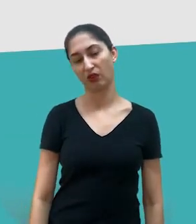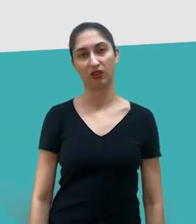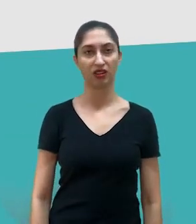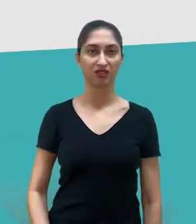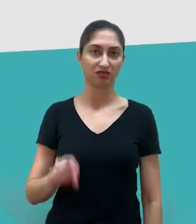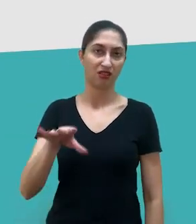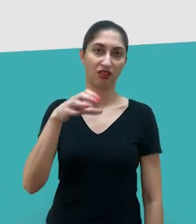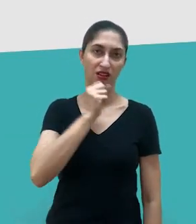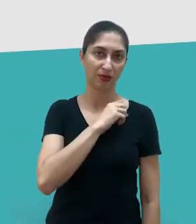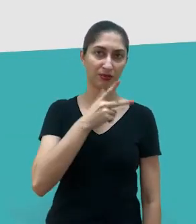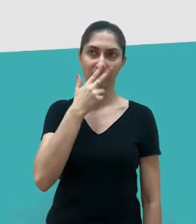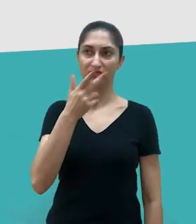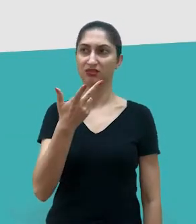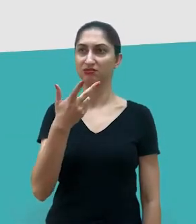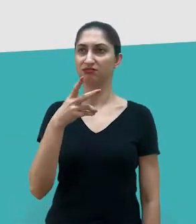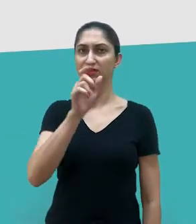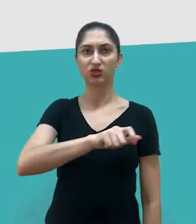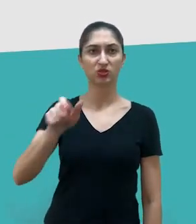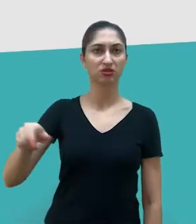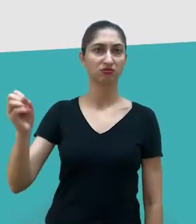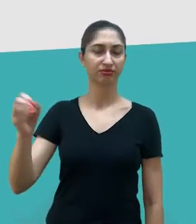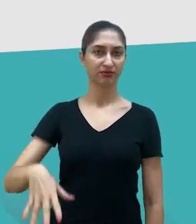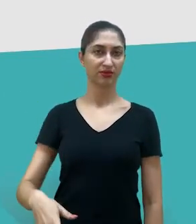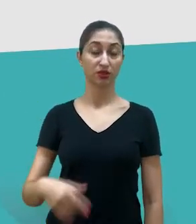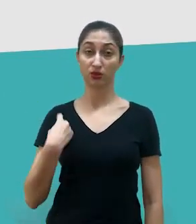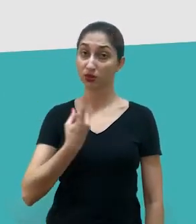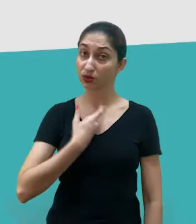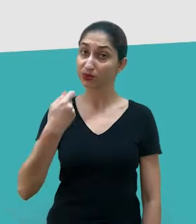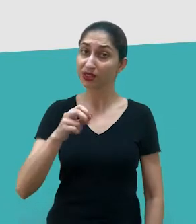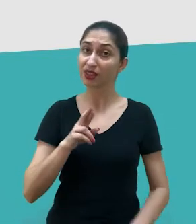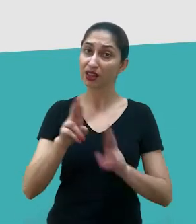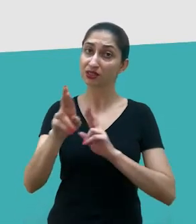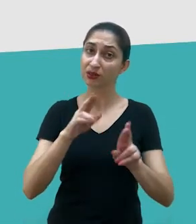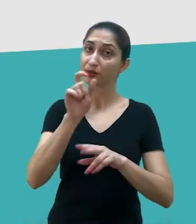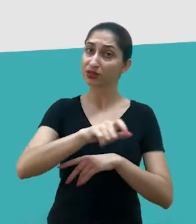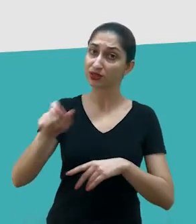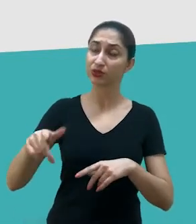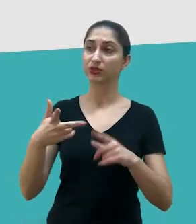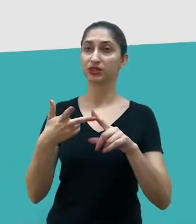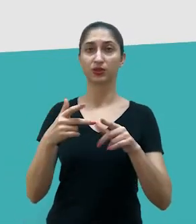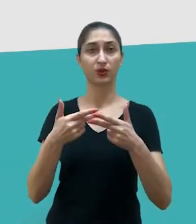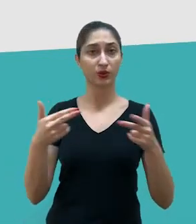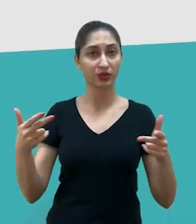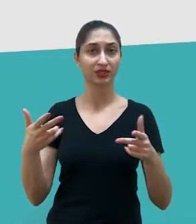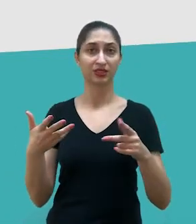de descartar pessoas. A gente tem que conservar pessoas, conservar coisas